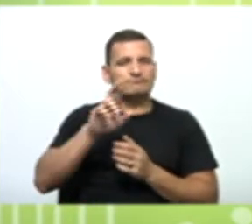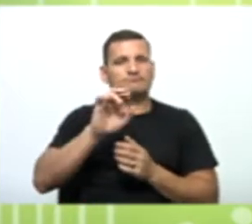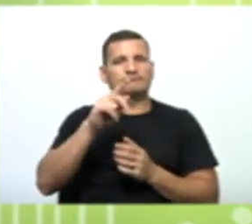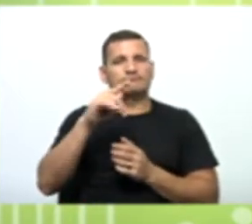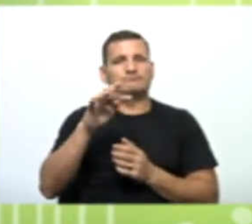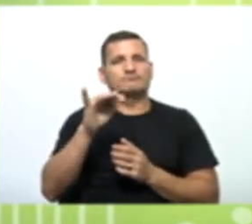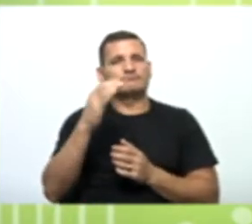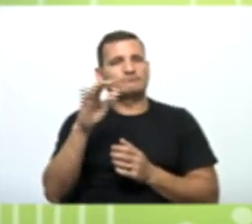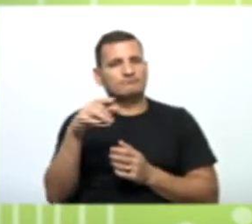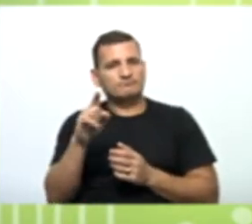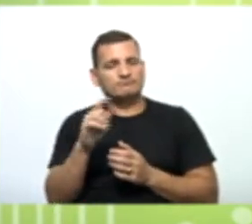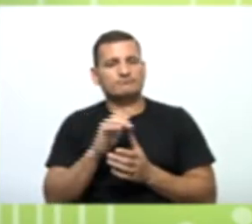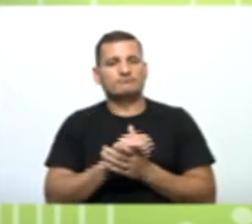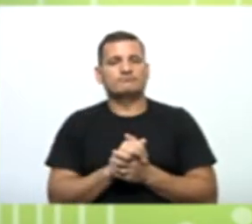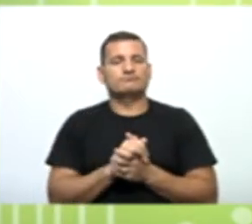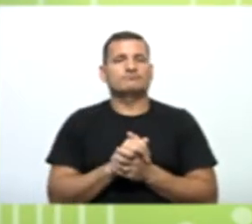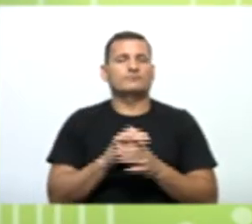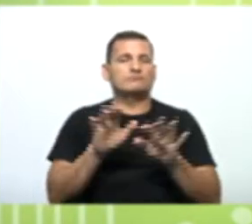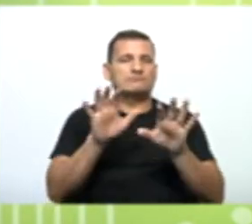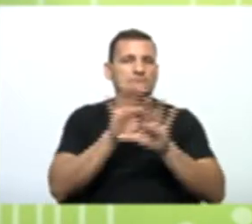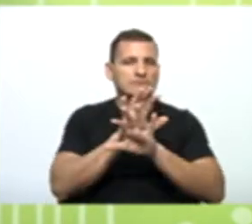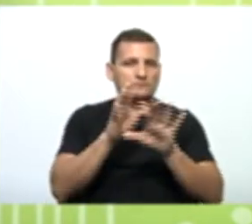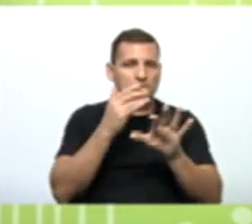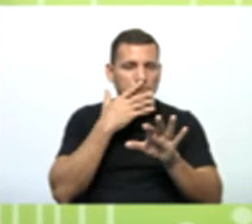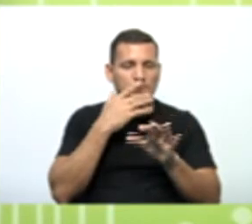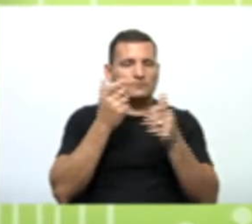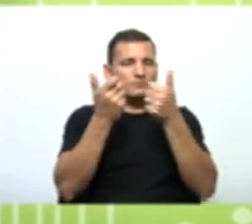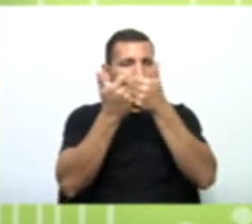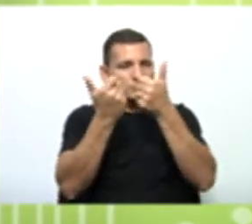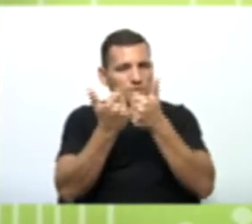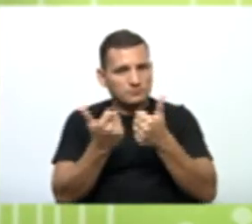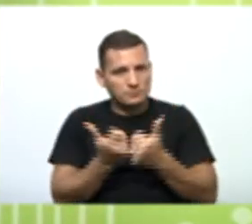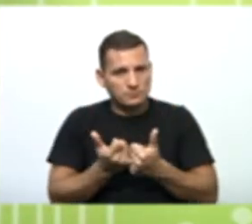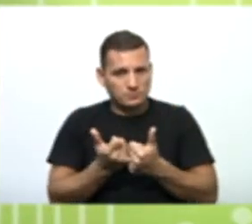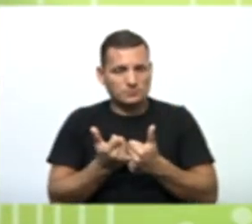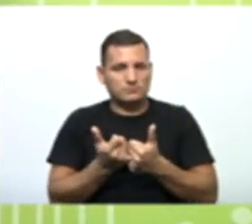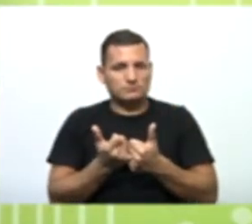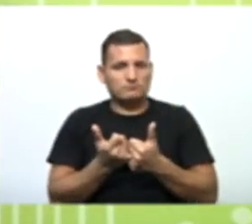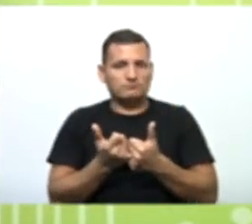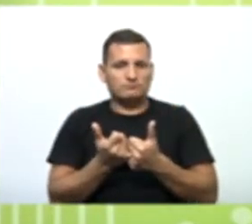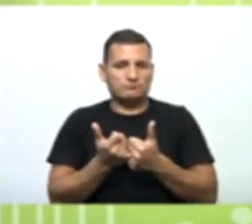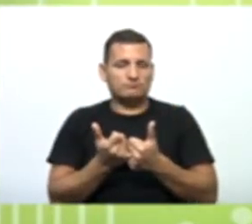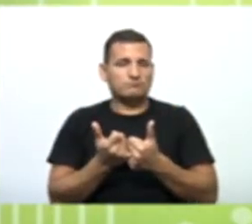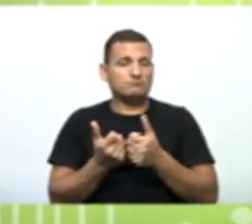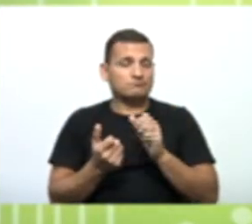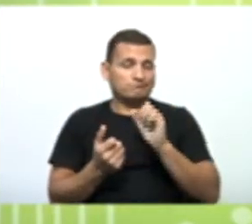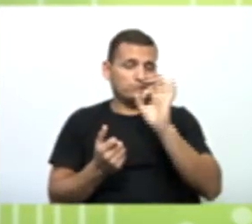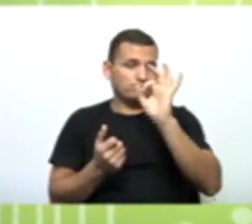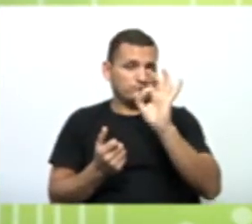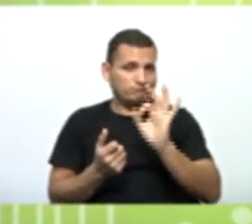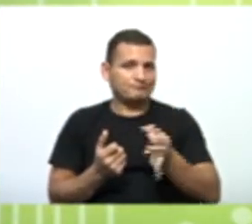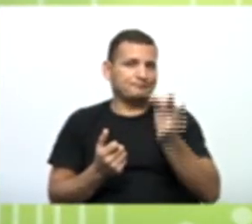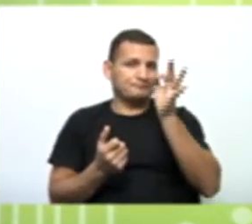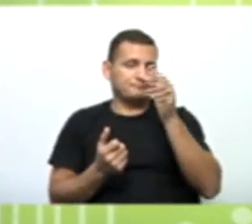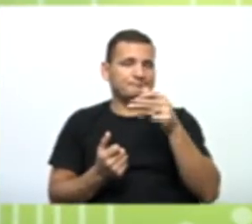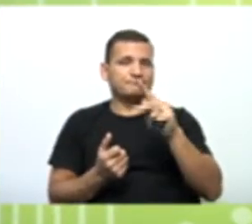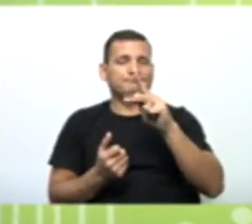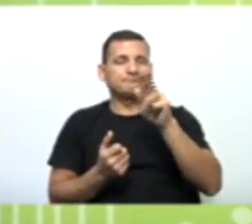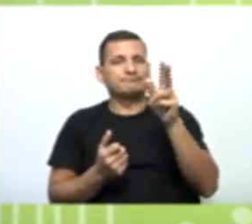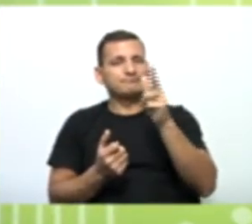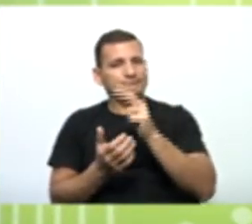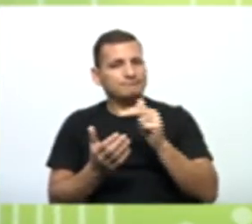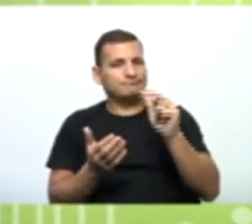o contraste, com a proximidade, pode ter certeza que o seu layout vai